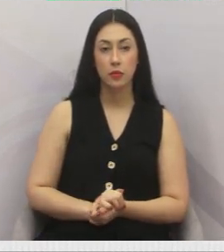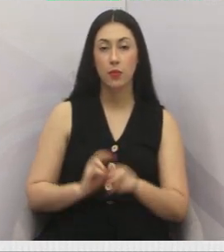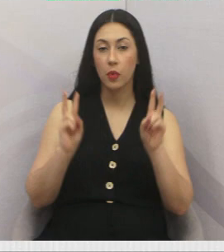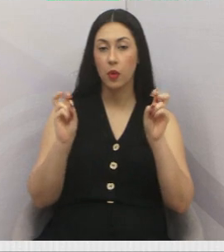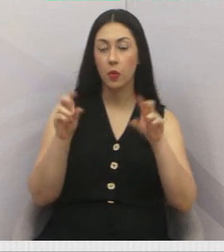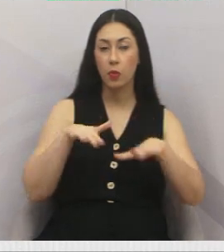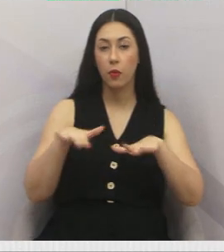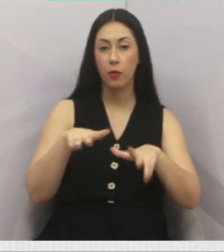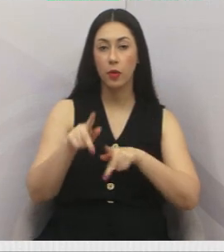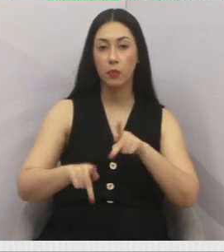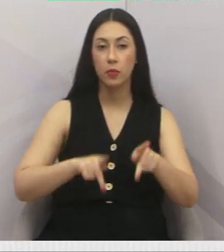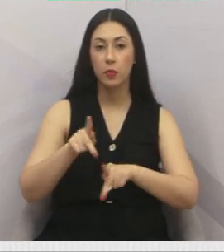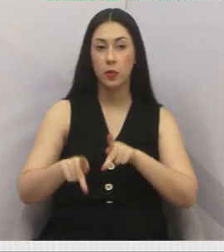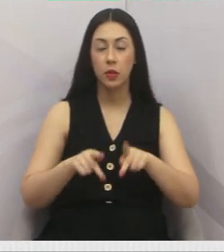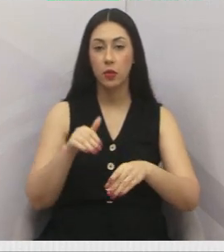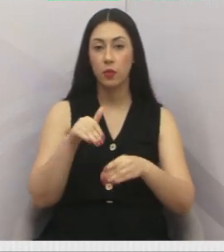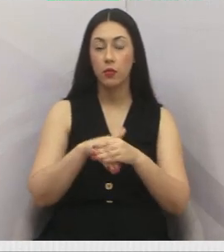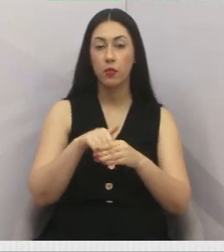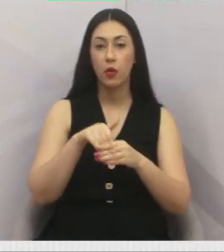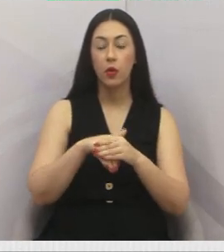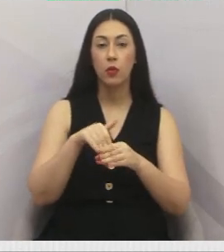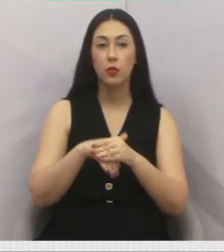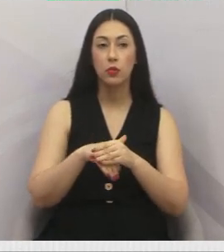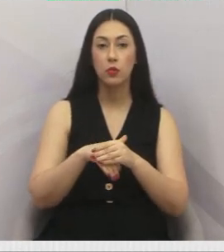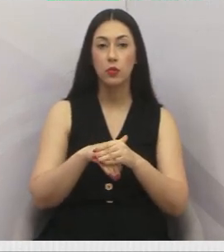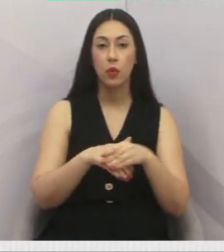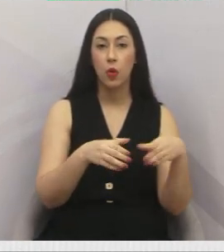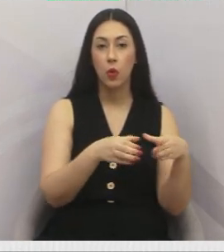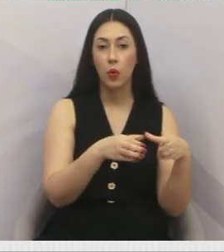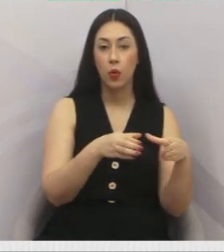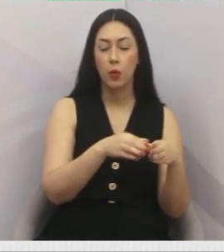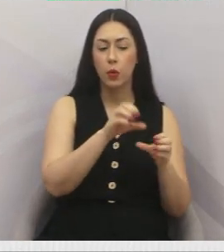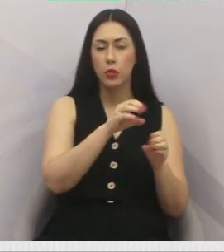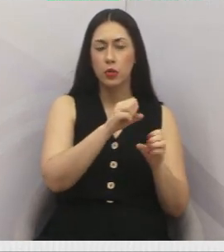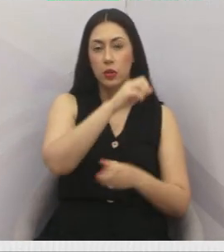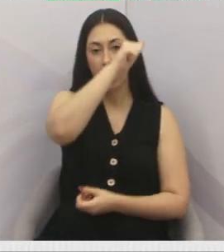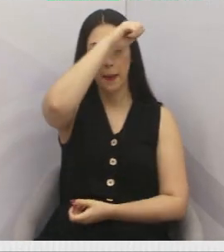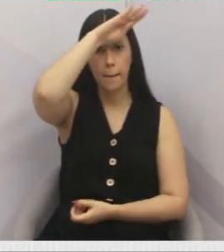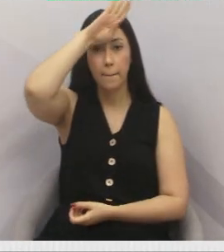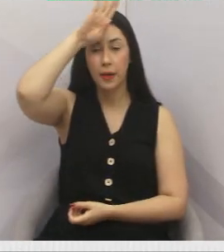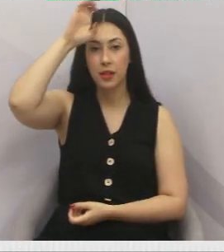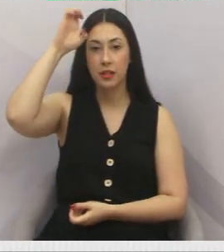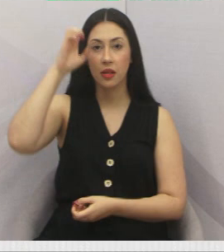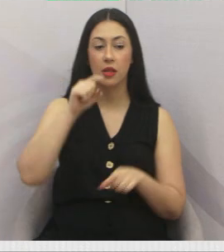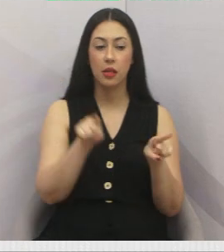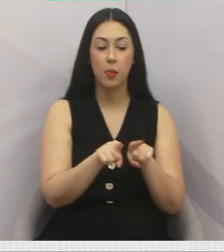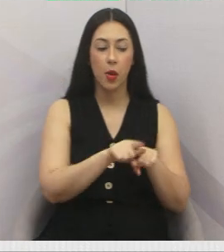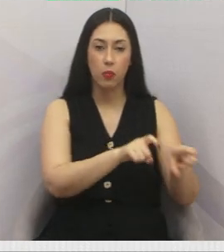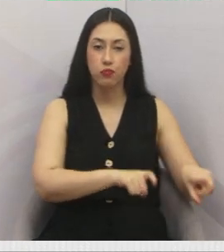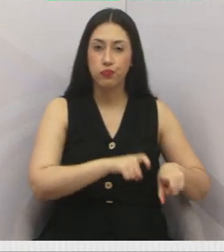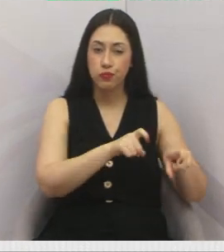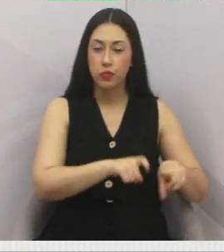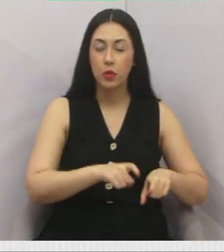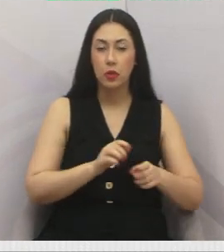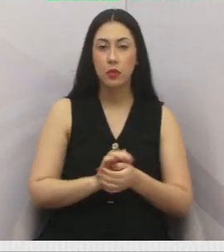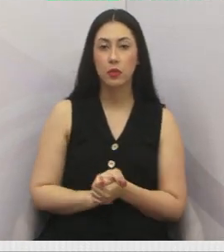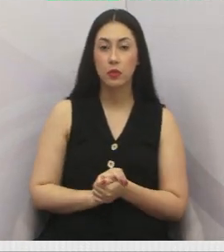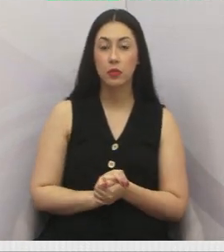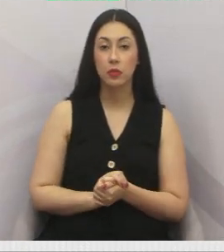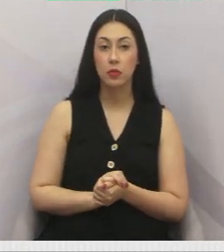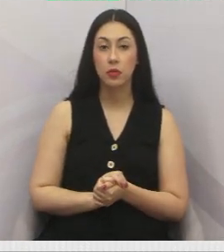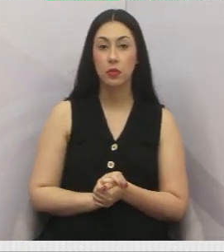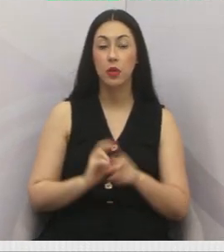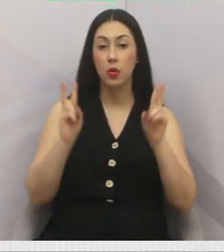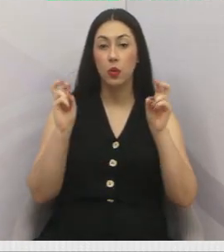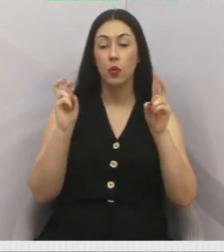Segmento Movimentos Populares, um voto para Núcleo de Alfabetização Ecológica, Permacultura e Agroecologia Urbana.